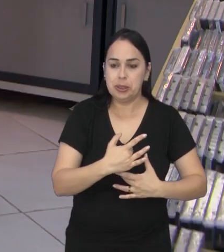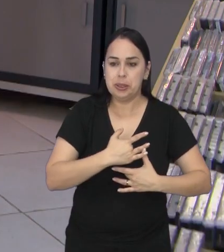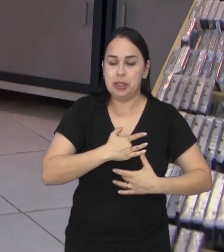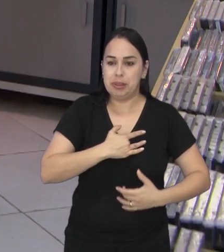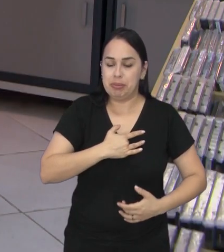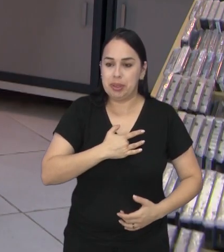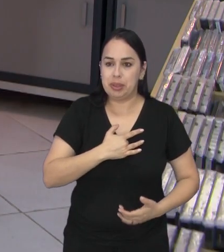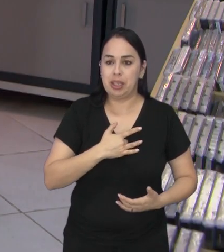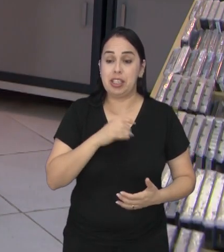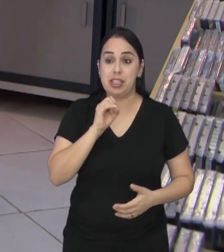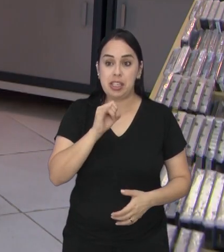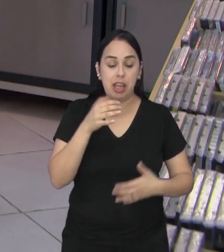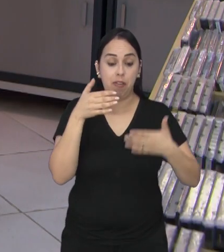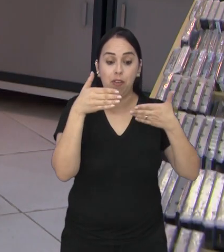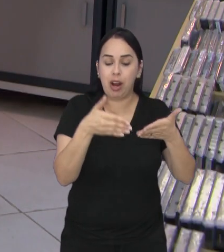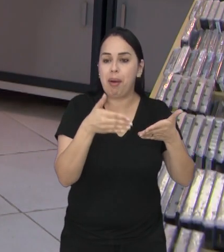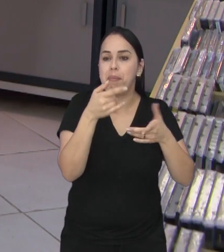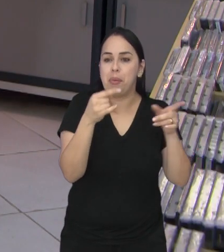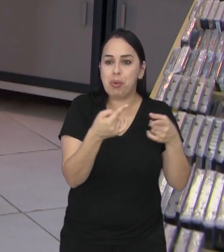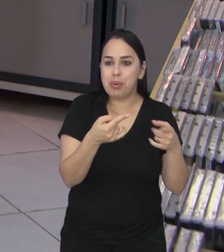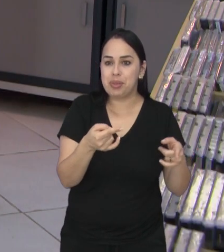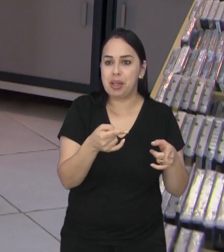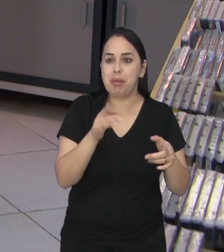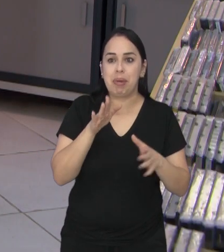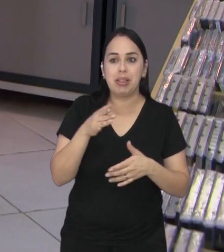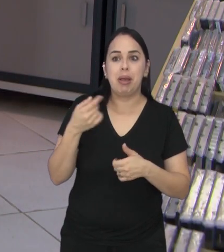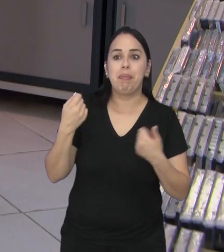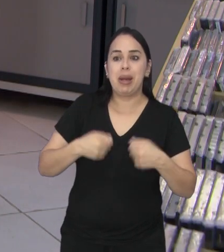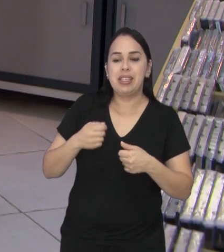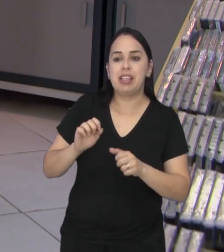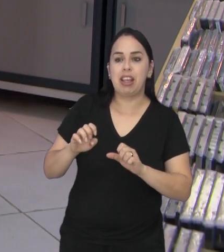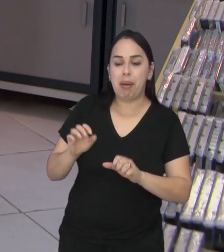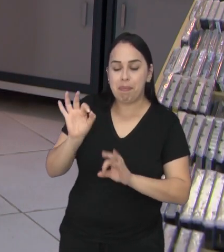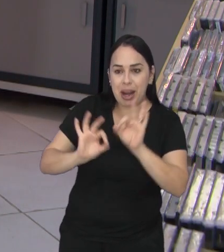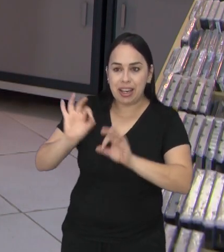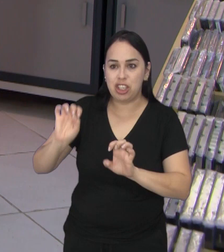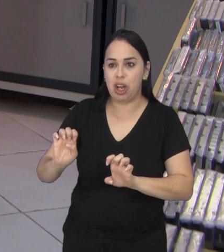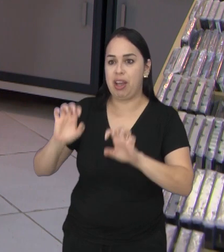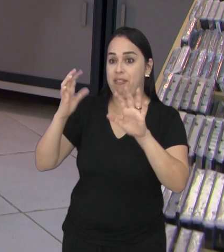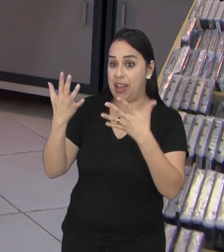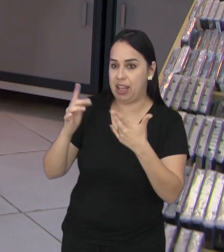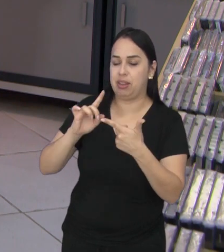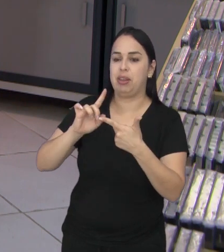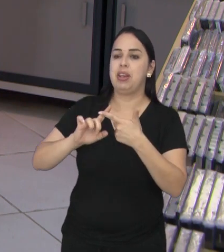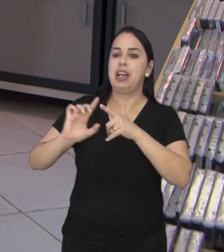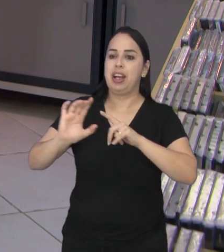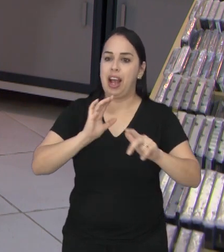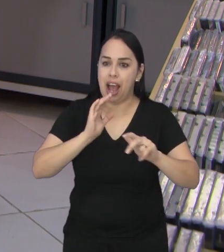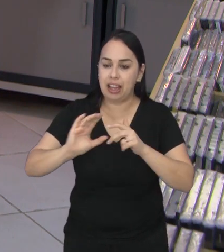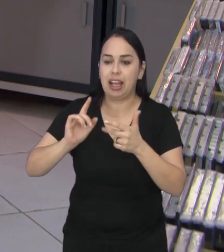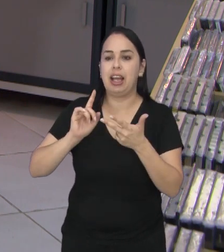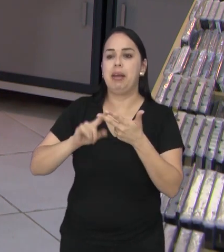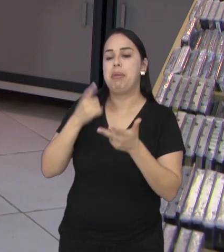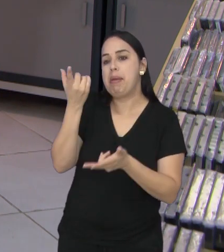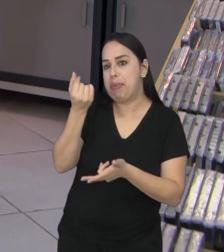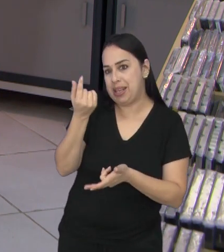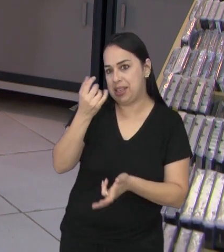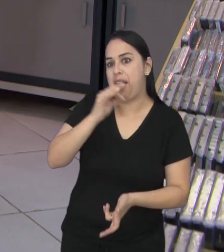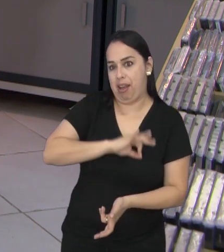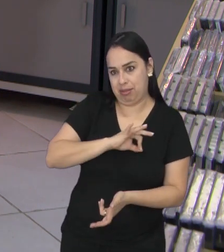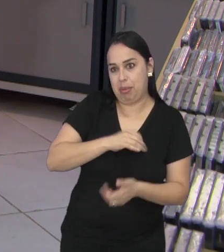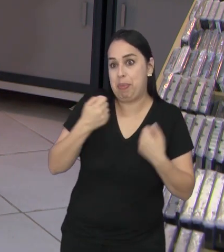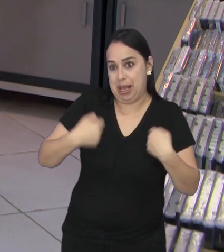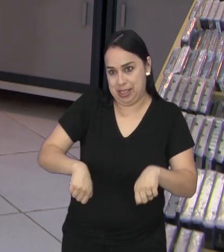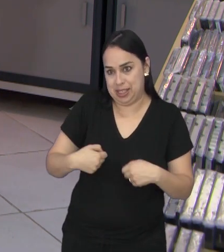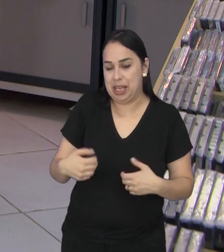Se eu pudesse fazer só música, mas é que é aquilo, né? A gente tem que fazer o evento pra cantar muitas vezes, tem que fazer dinheiro, entendeu?